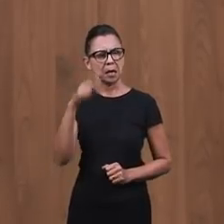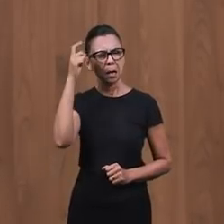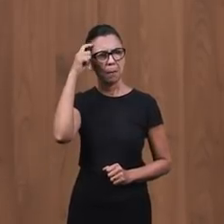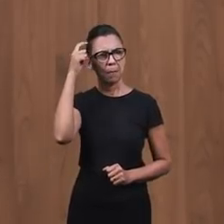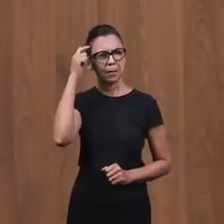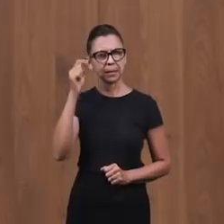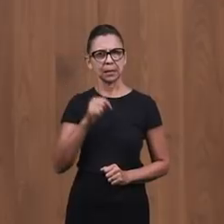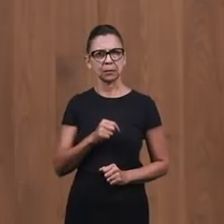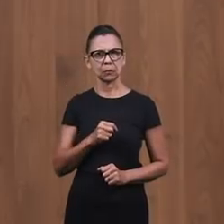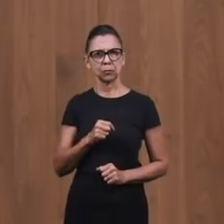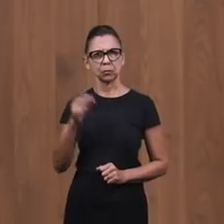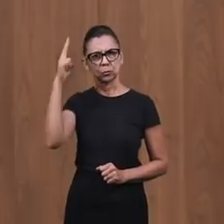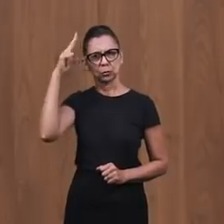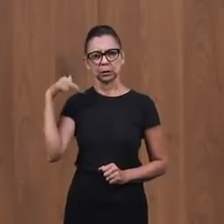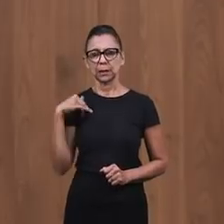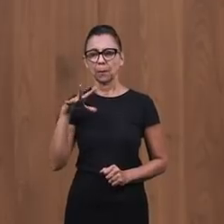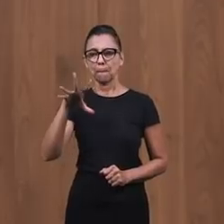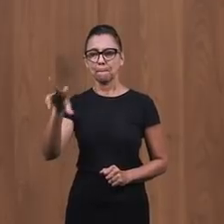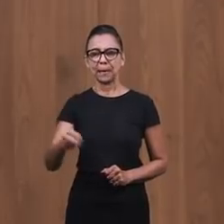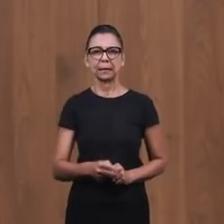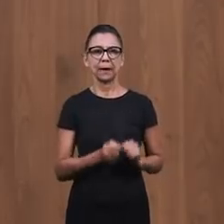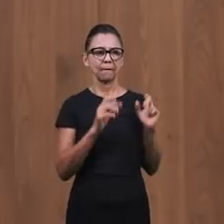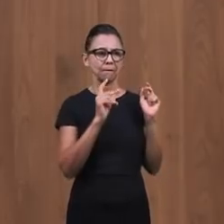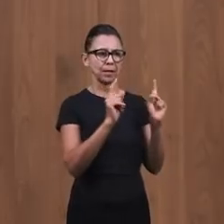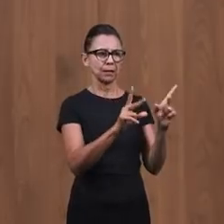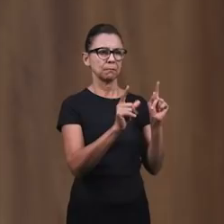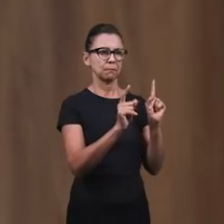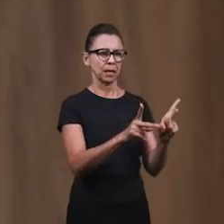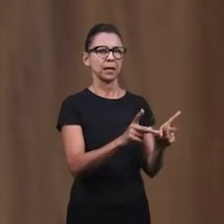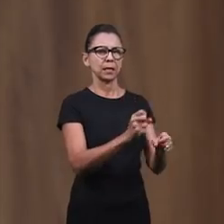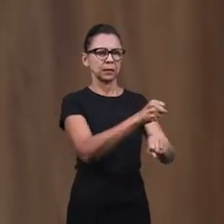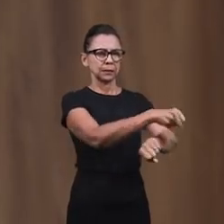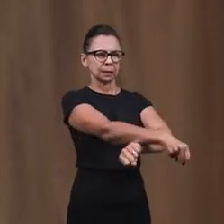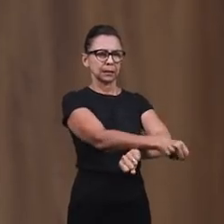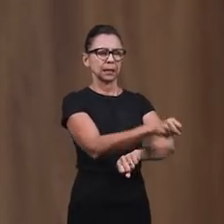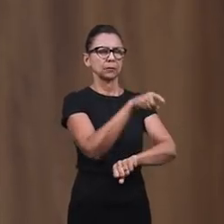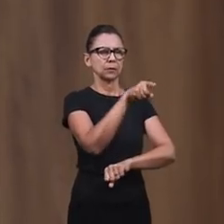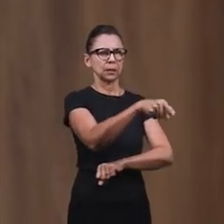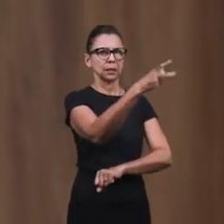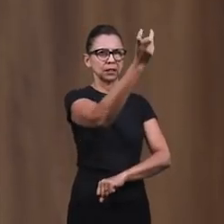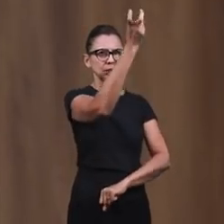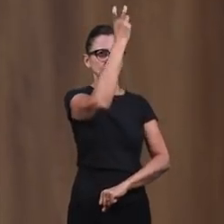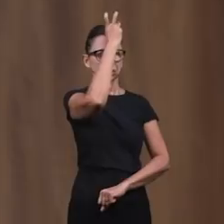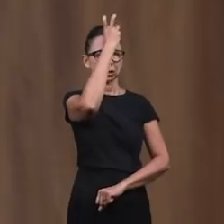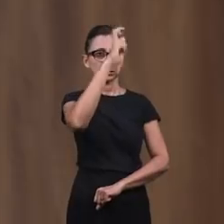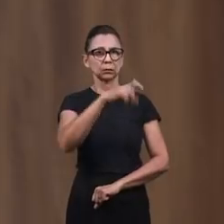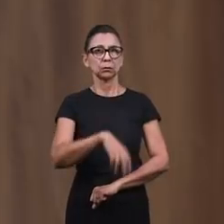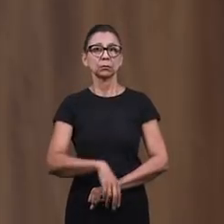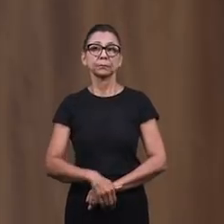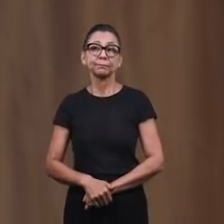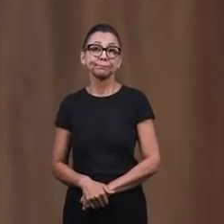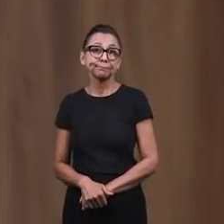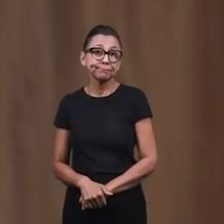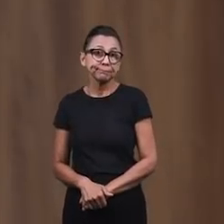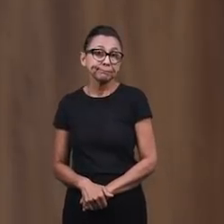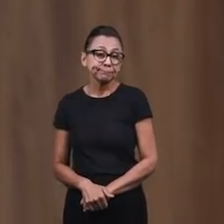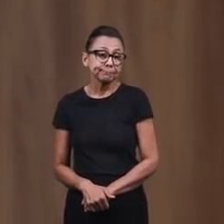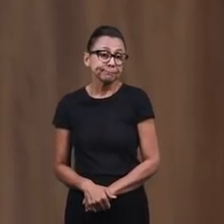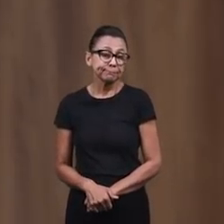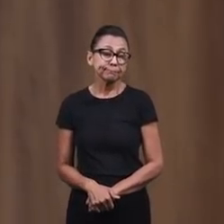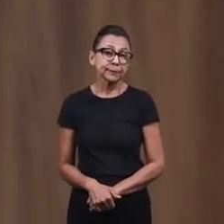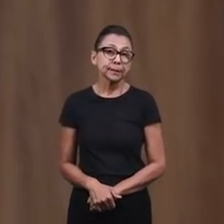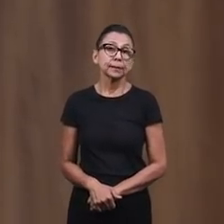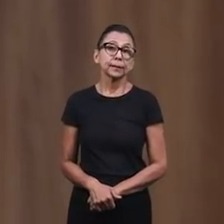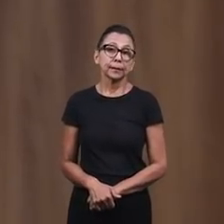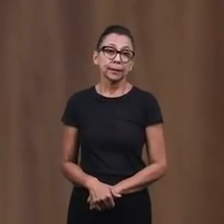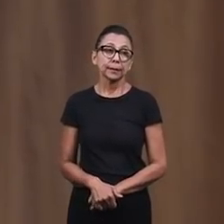resolveram então vender José como escravo. José então foi parar no Egito e os seus irmãos